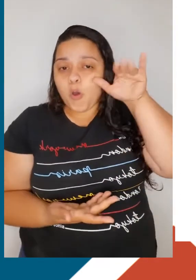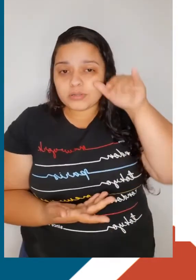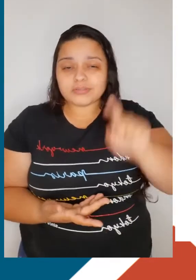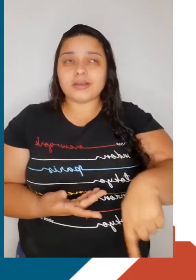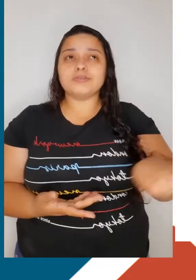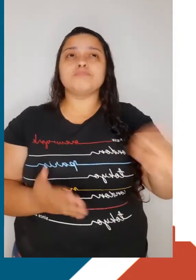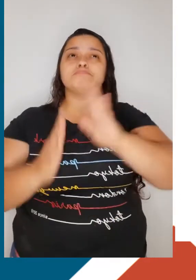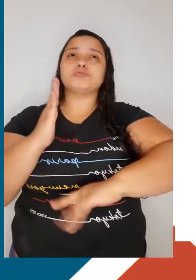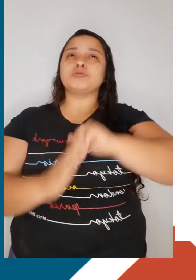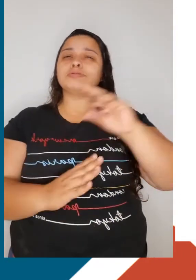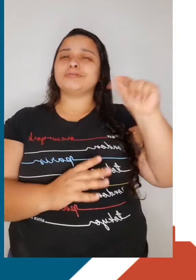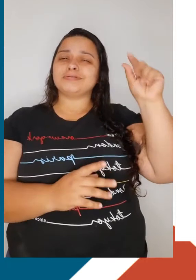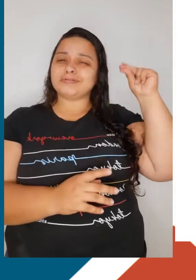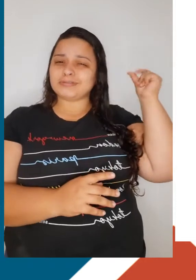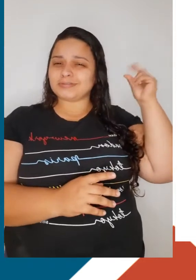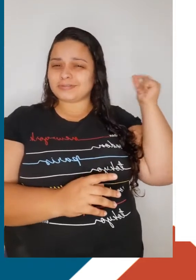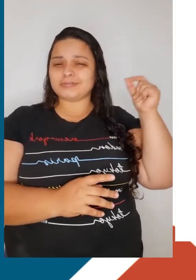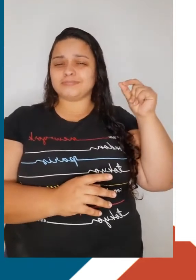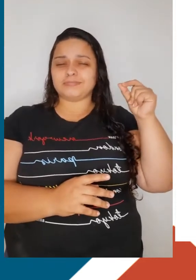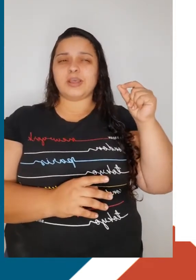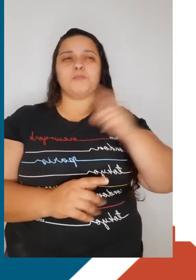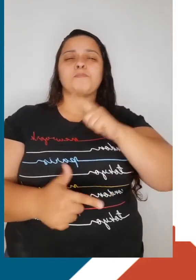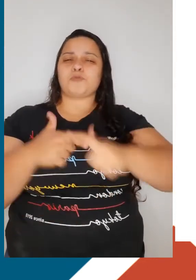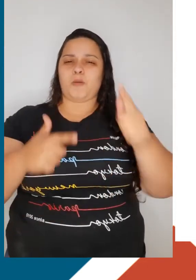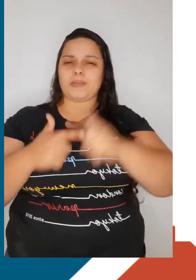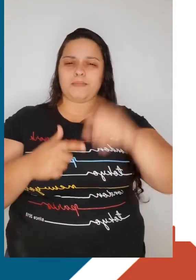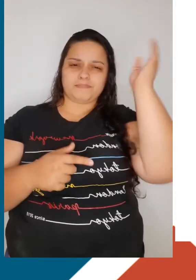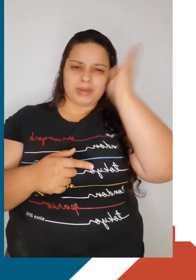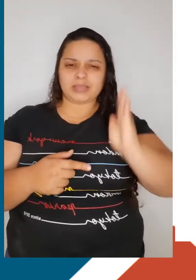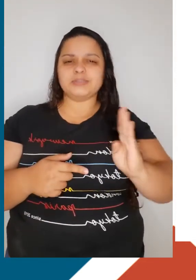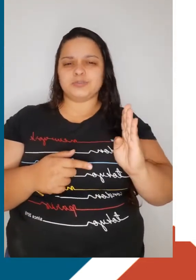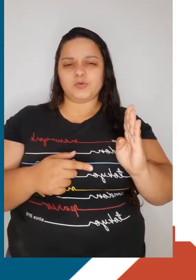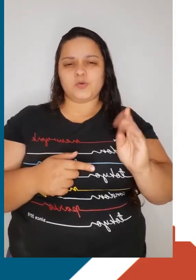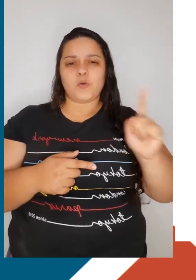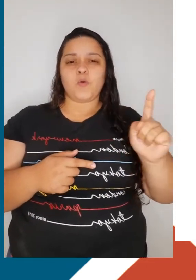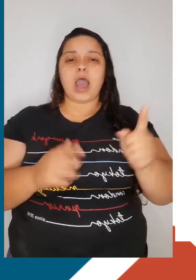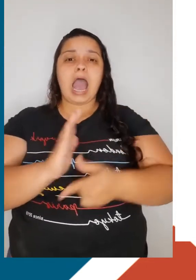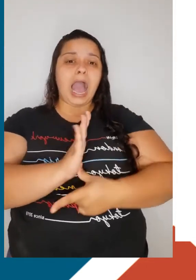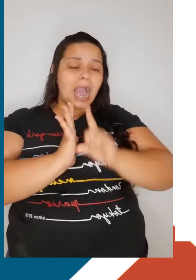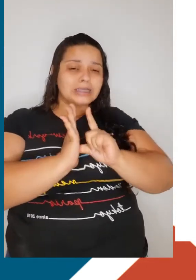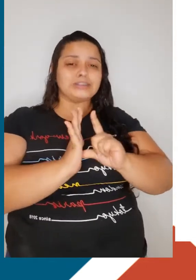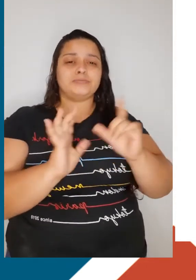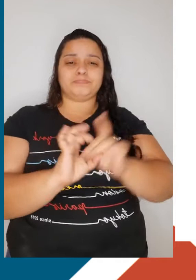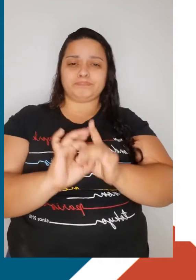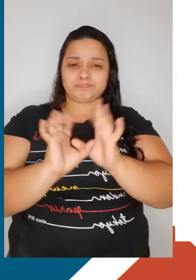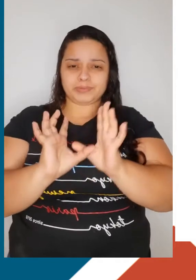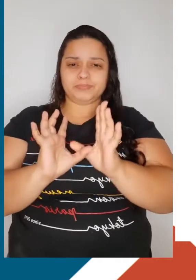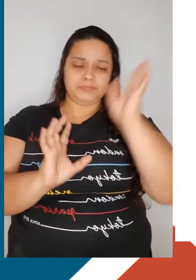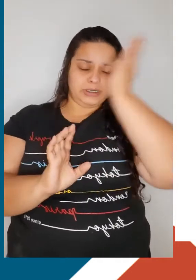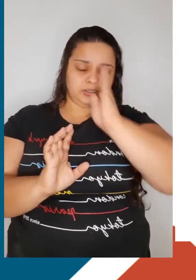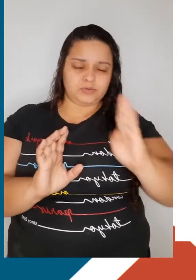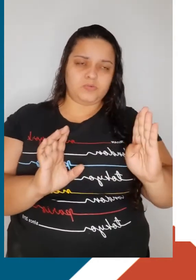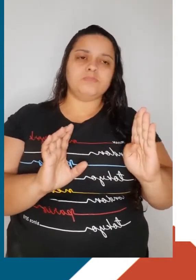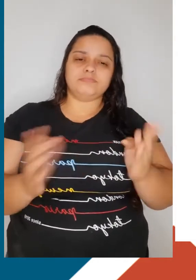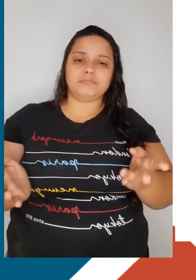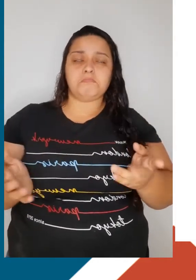Uma curiosidade é que foi produzida num período de turbulência para a monarquia brasileira, que estava às vésperas de ser derrubada com a proclamação da República. Talvez